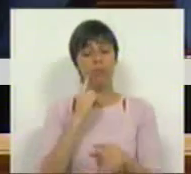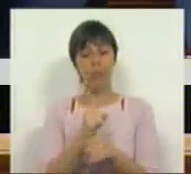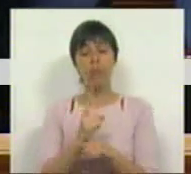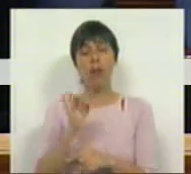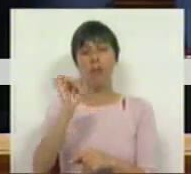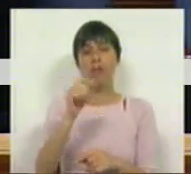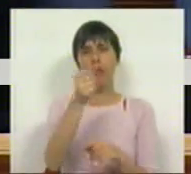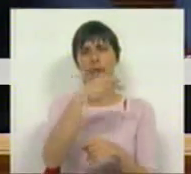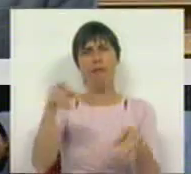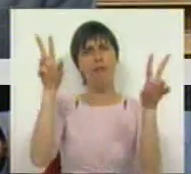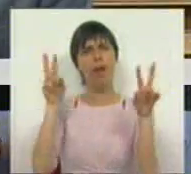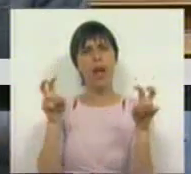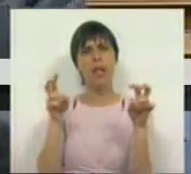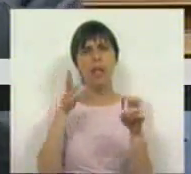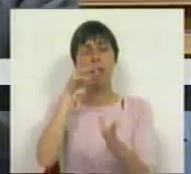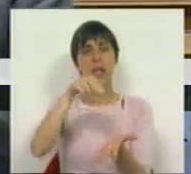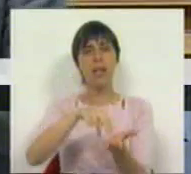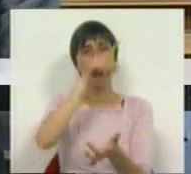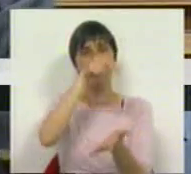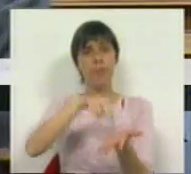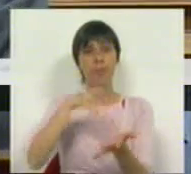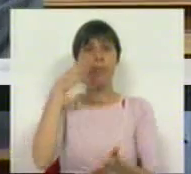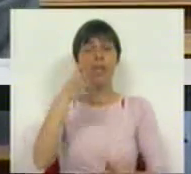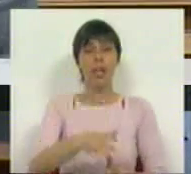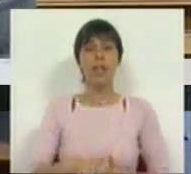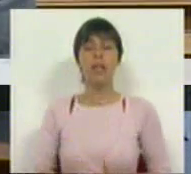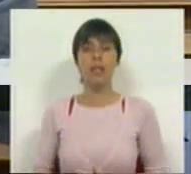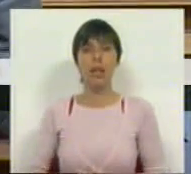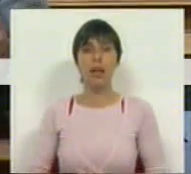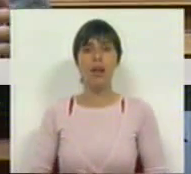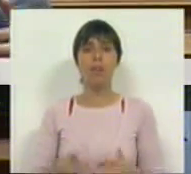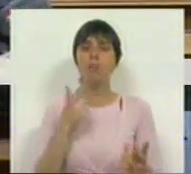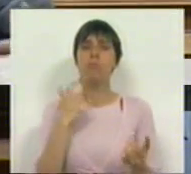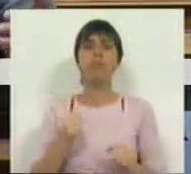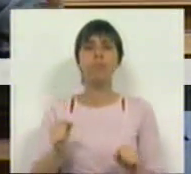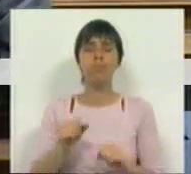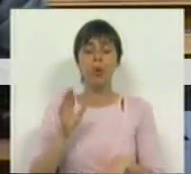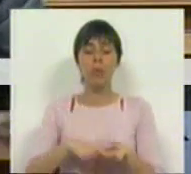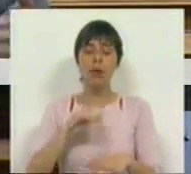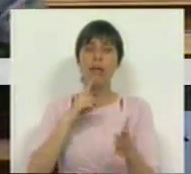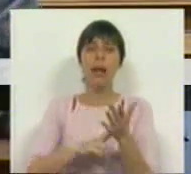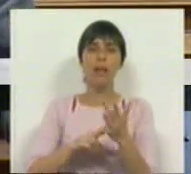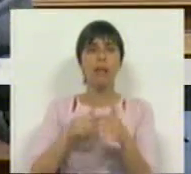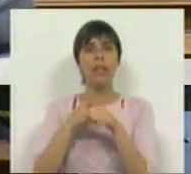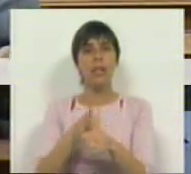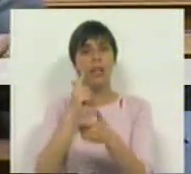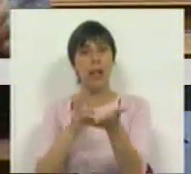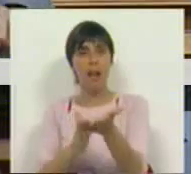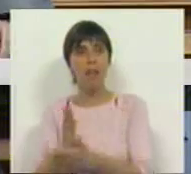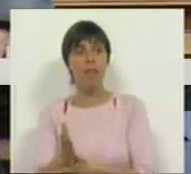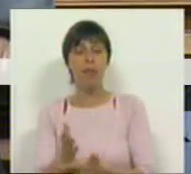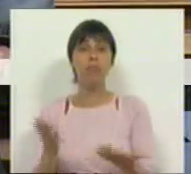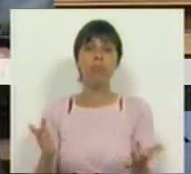na sua frase dita ali da tribuna, que não se pode, face à realidade, seguir em frente,